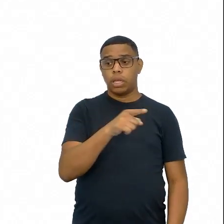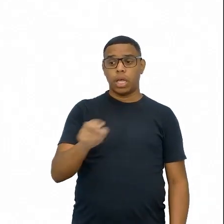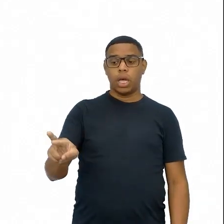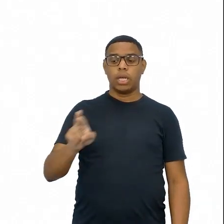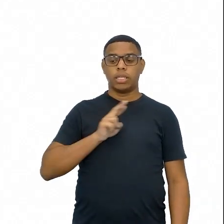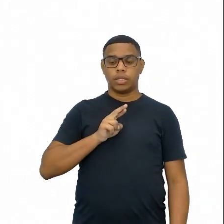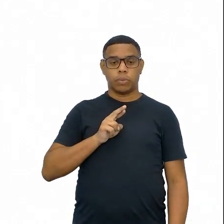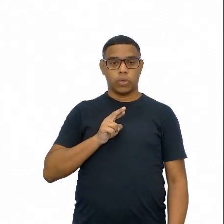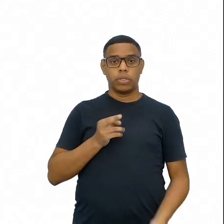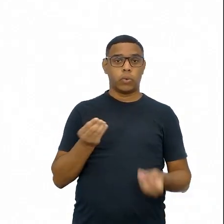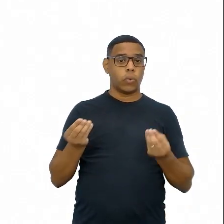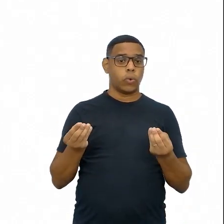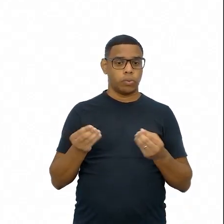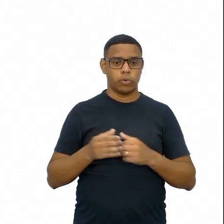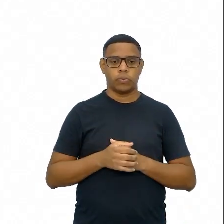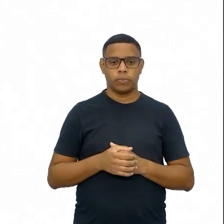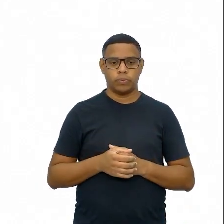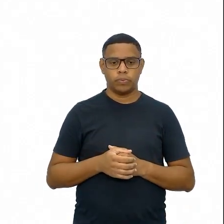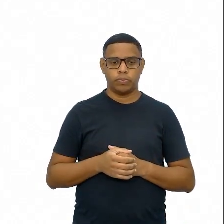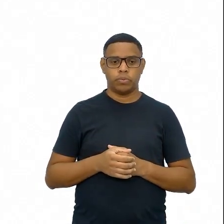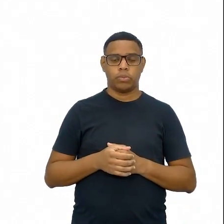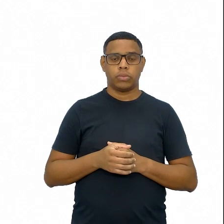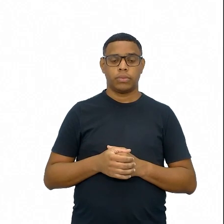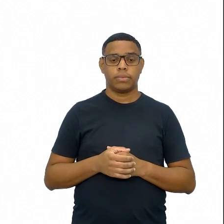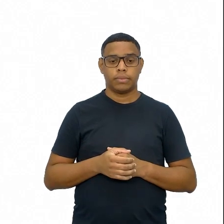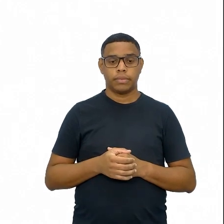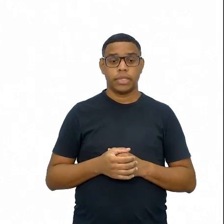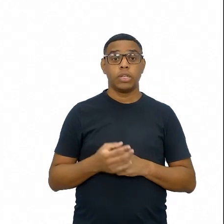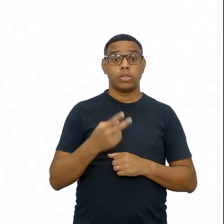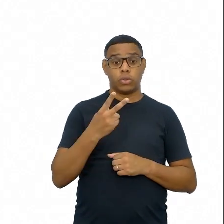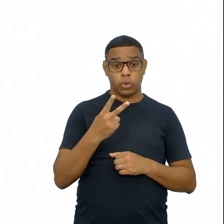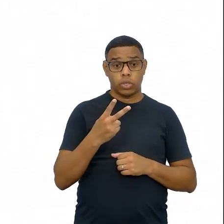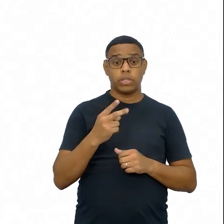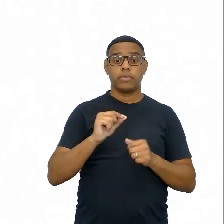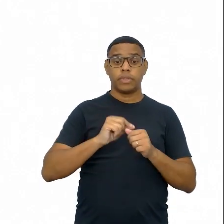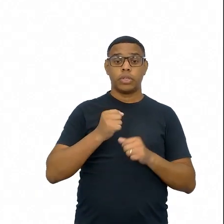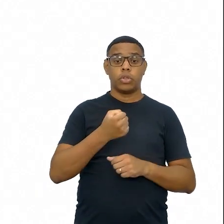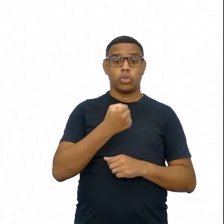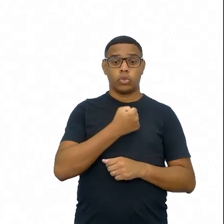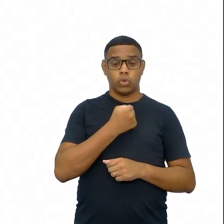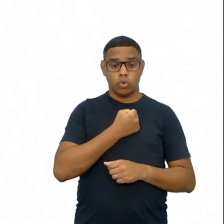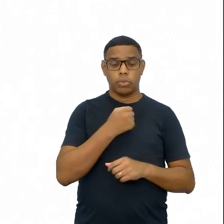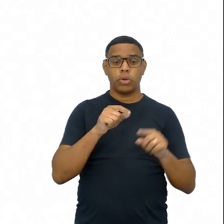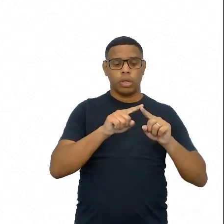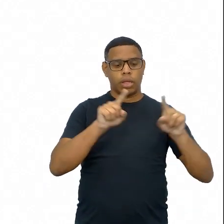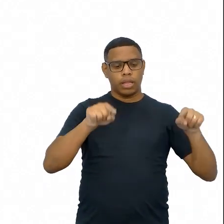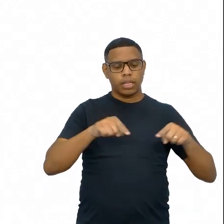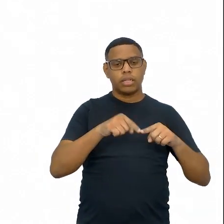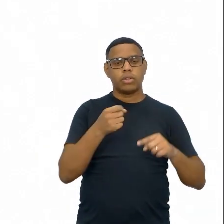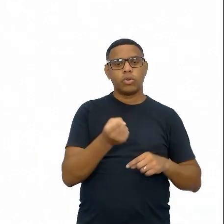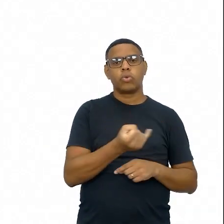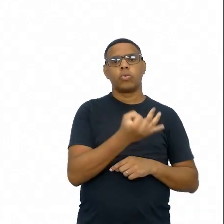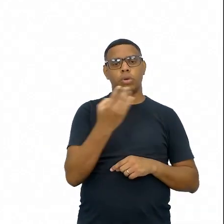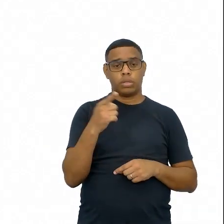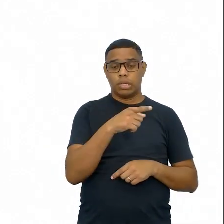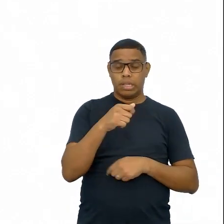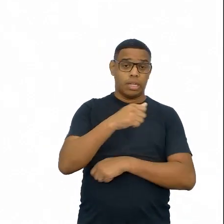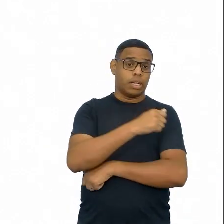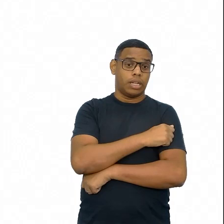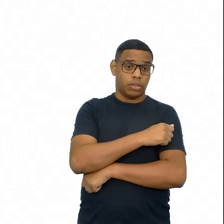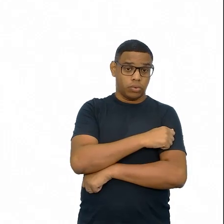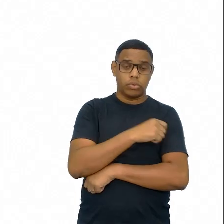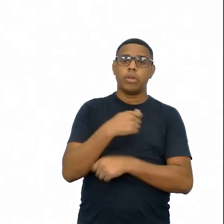isso. No item 2 aqui, que é pinte, né, o maior número de cada retângulo, né, os estudantes terão